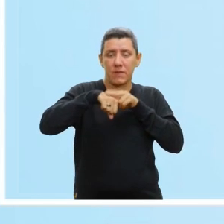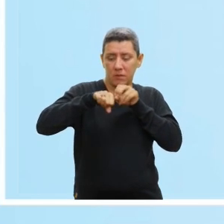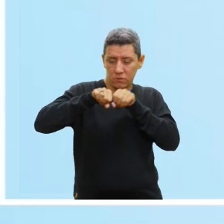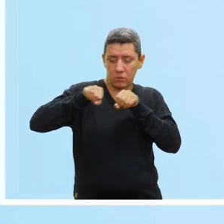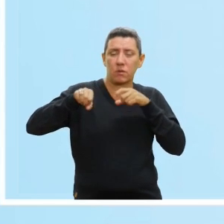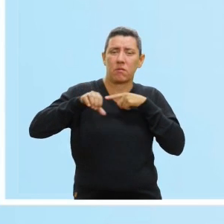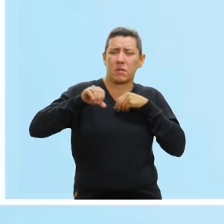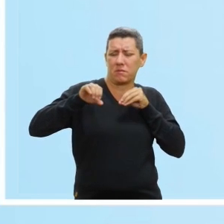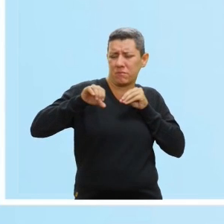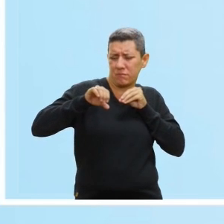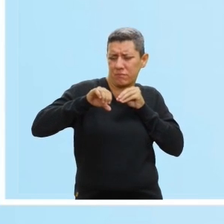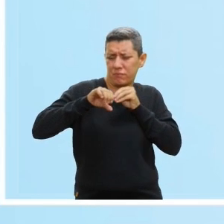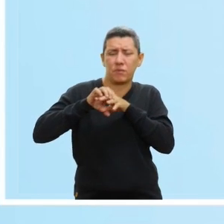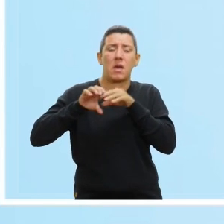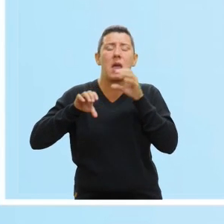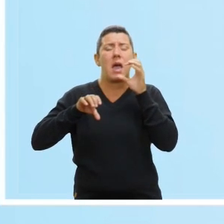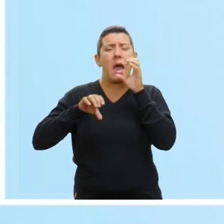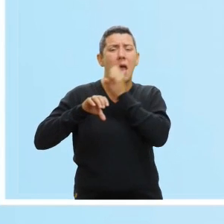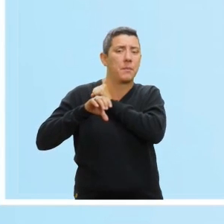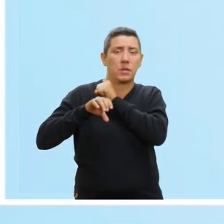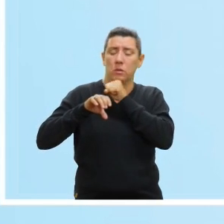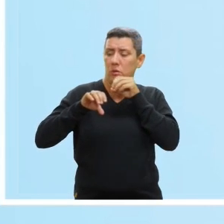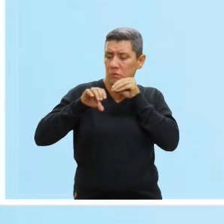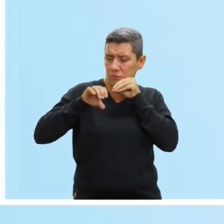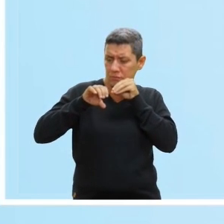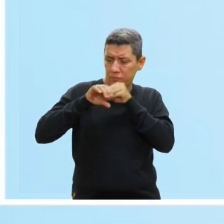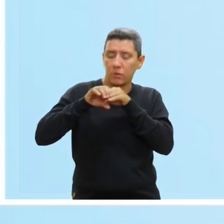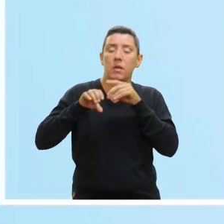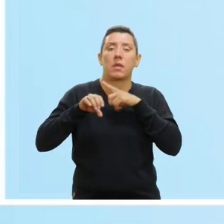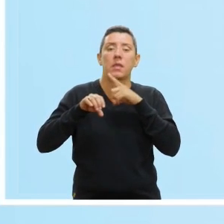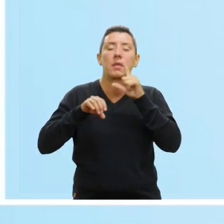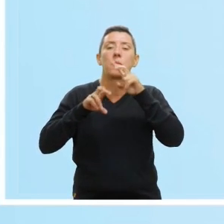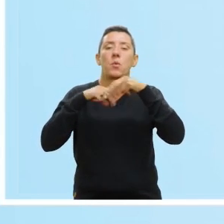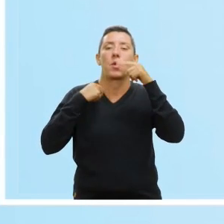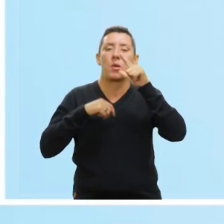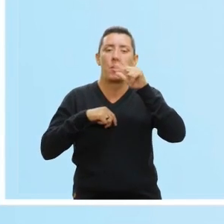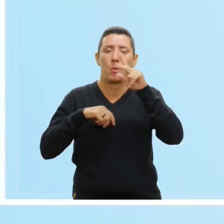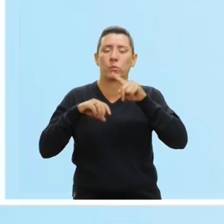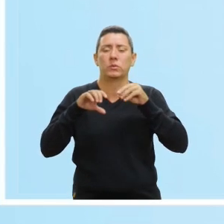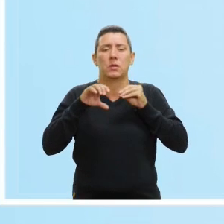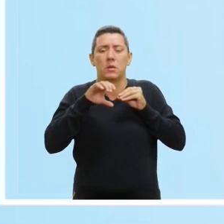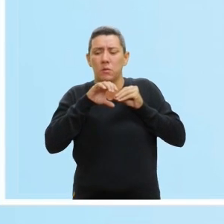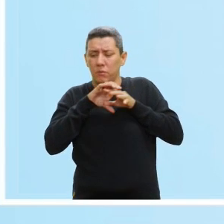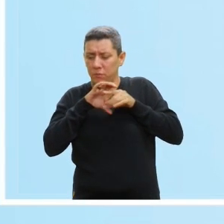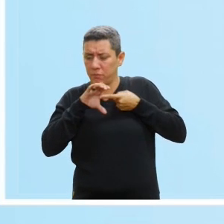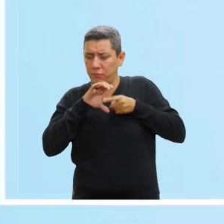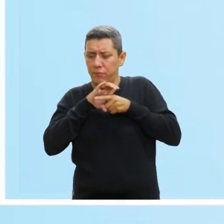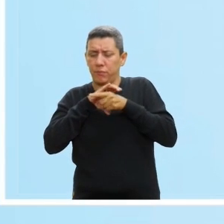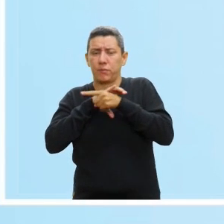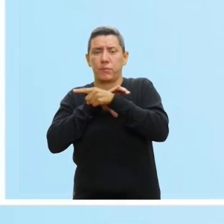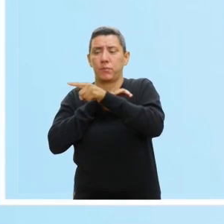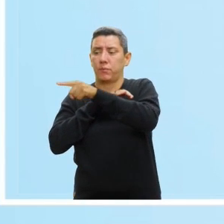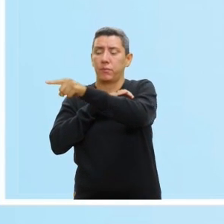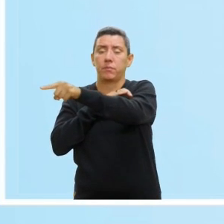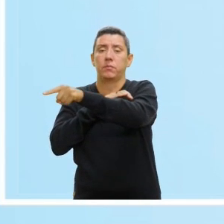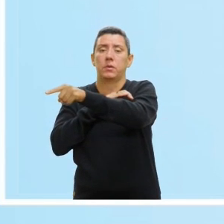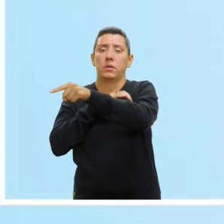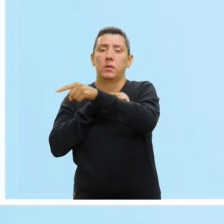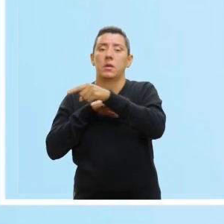total. Então, o sinal que entra na fibra, ele vai batendo e ele vai passando até o fim da fibra. É basicamente assim